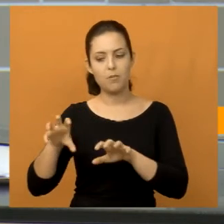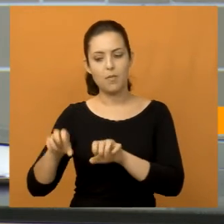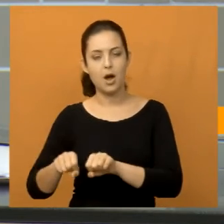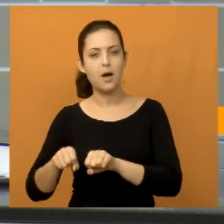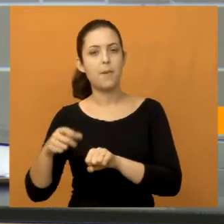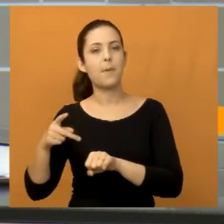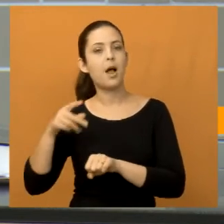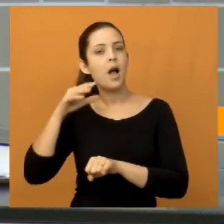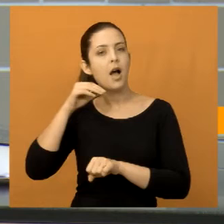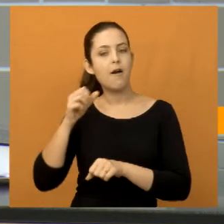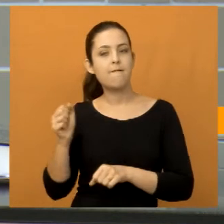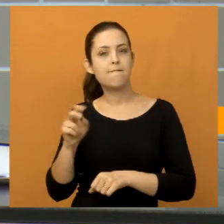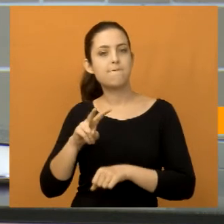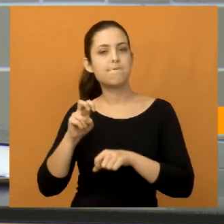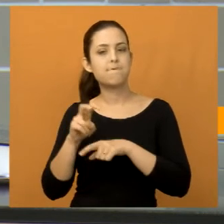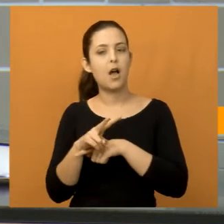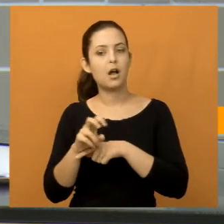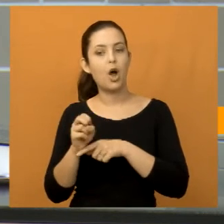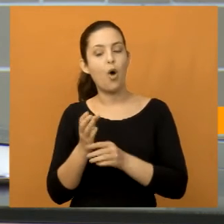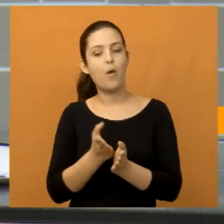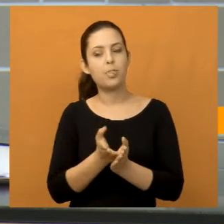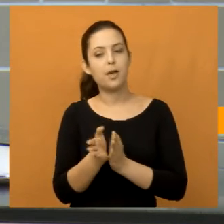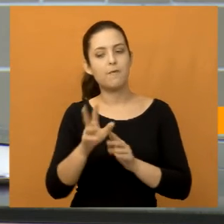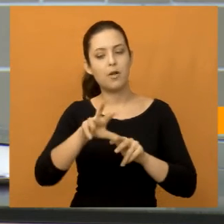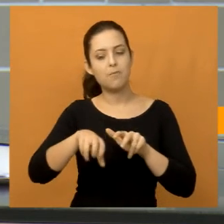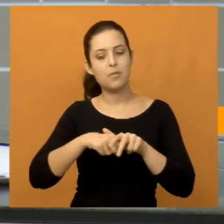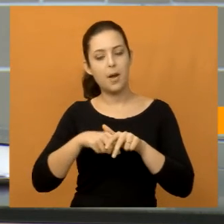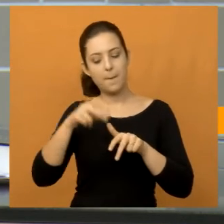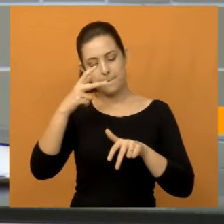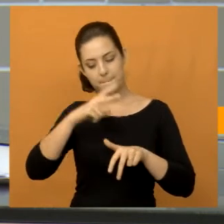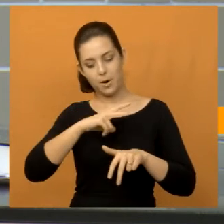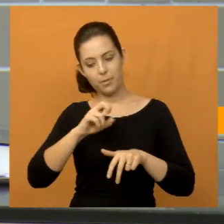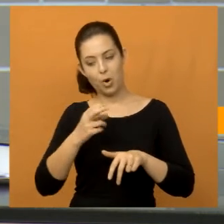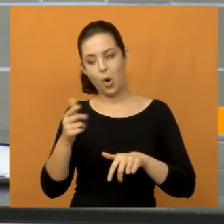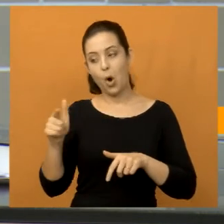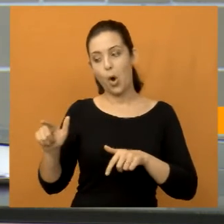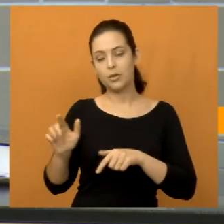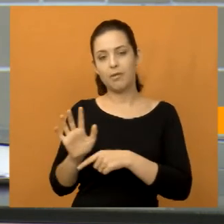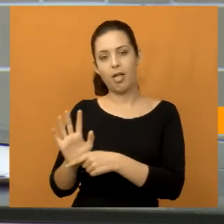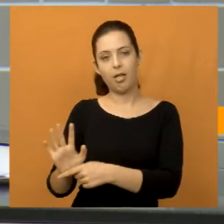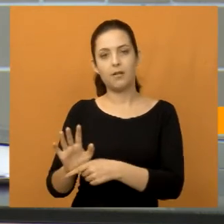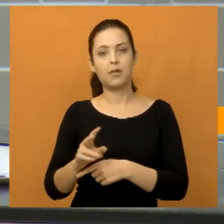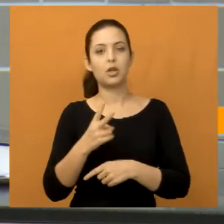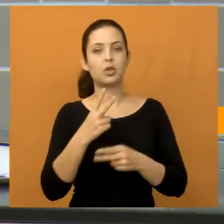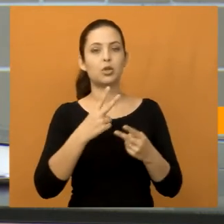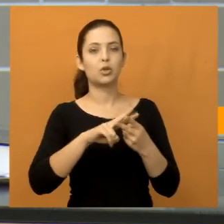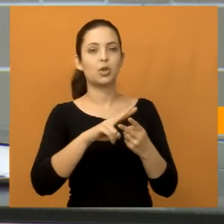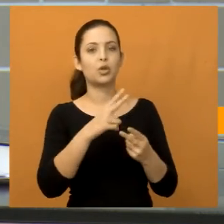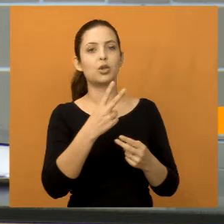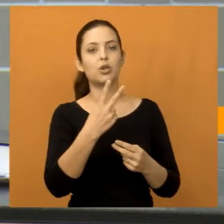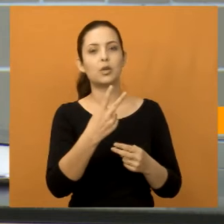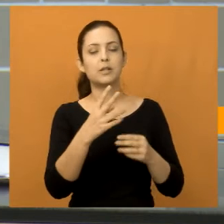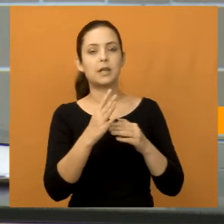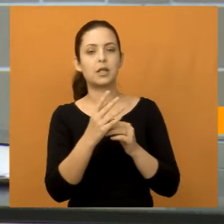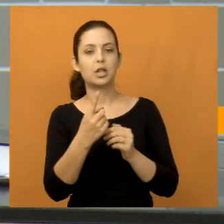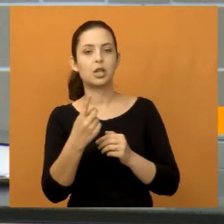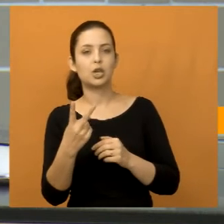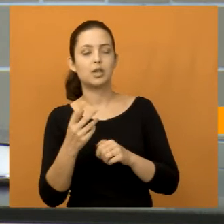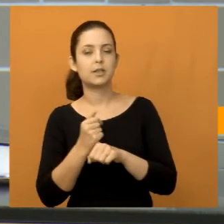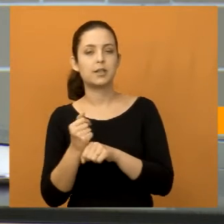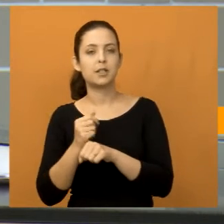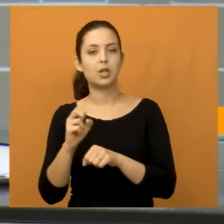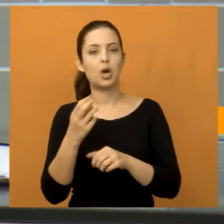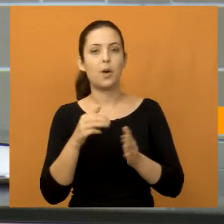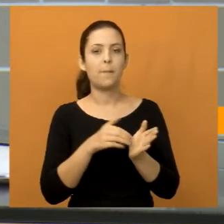do cargo, ou desviá-lo em proveito próprio ou alheio, a pena reclusão de 2 a 12 anos e multa.